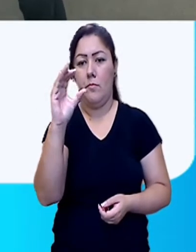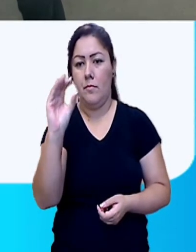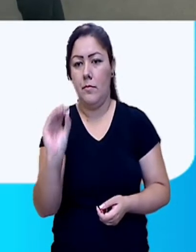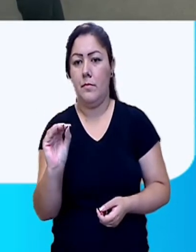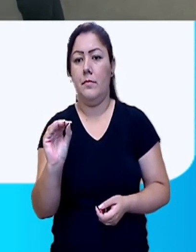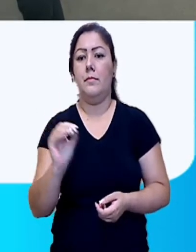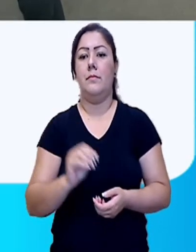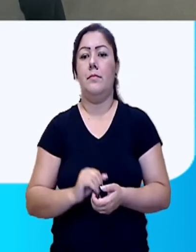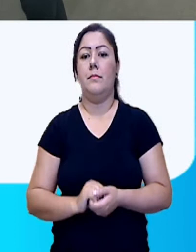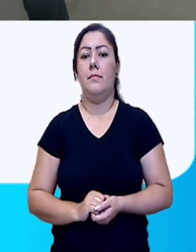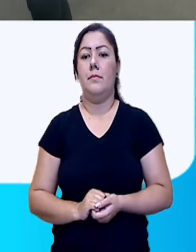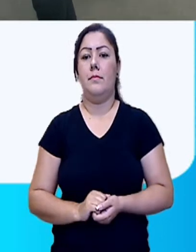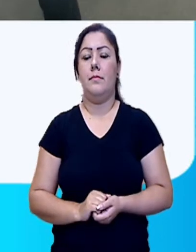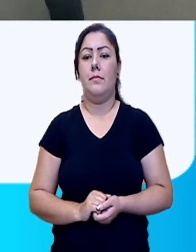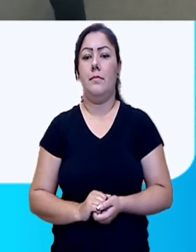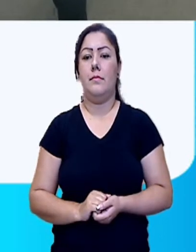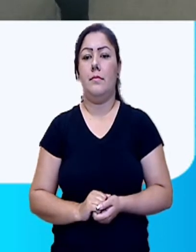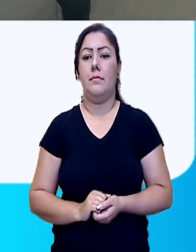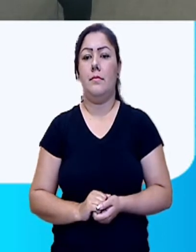680.